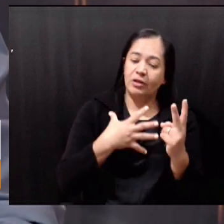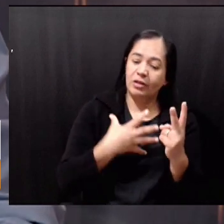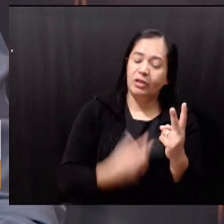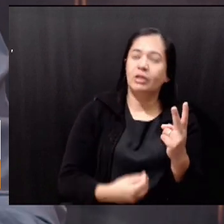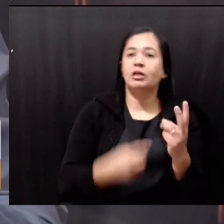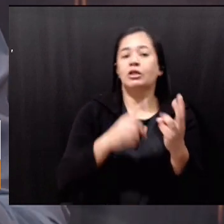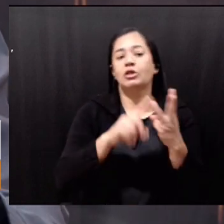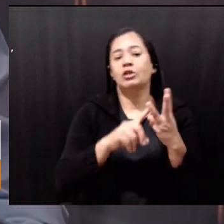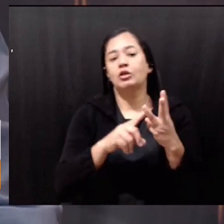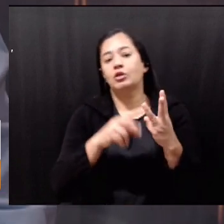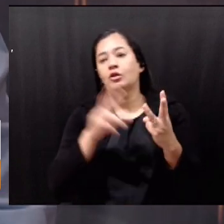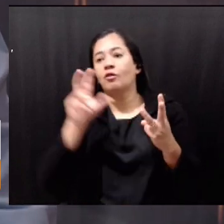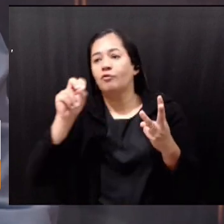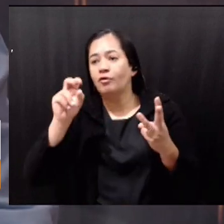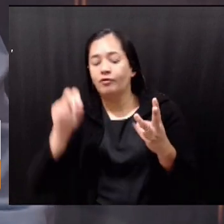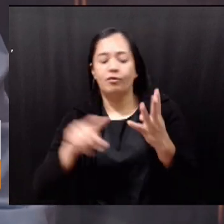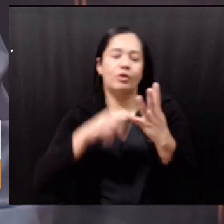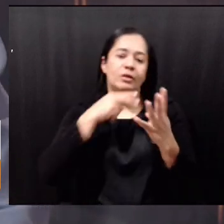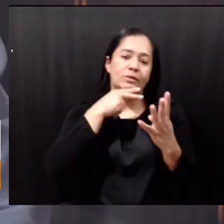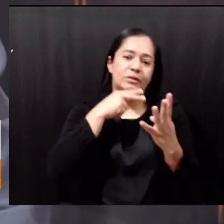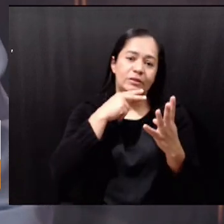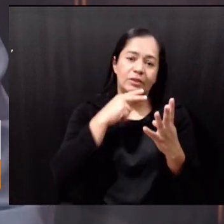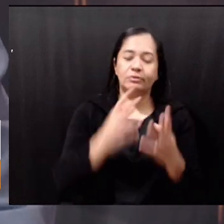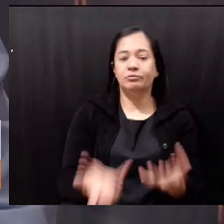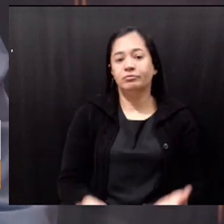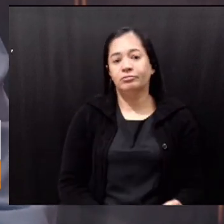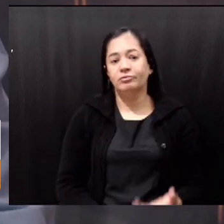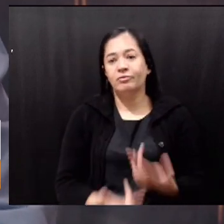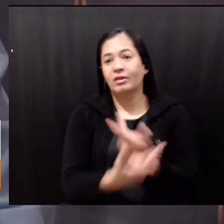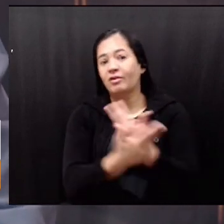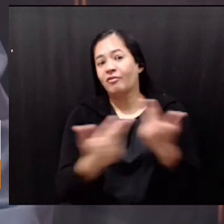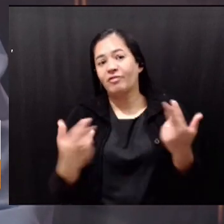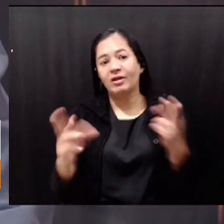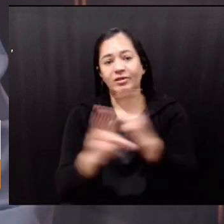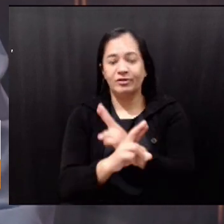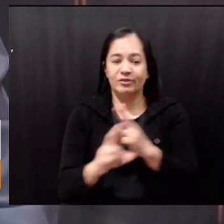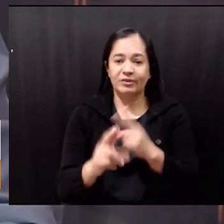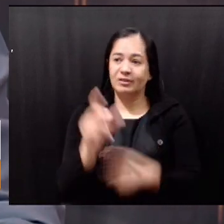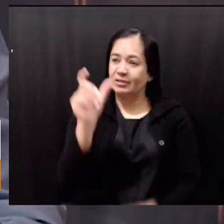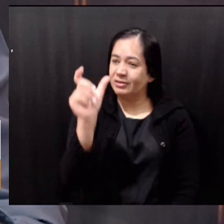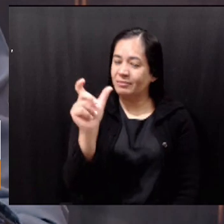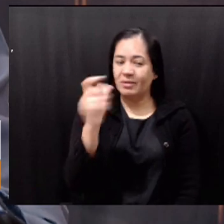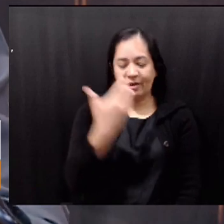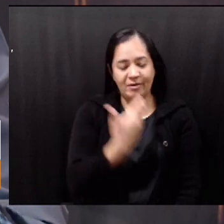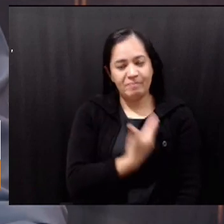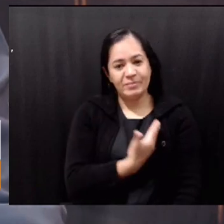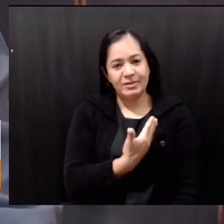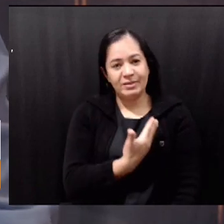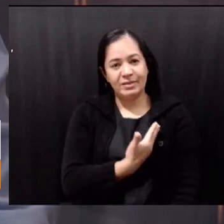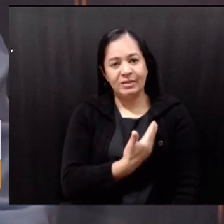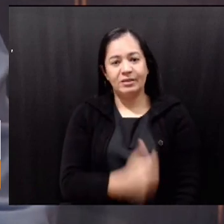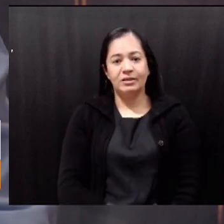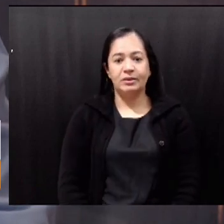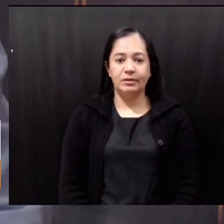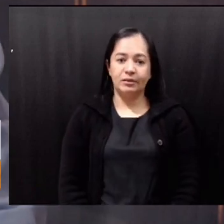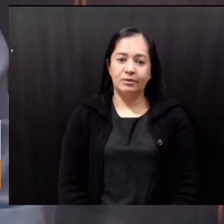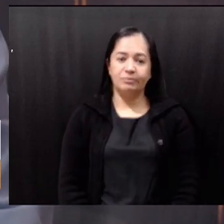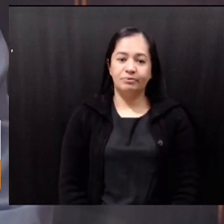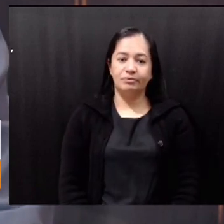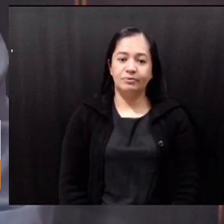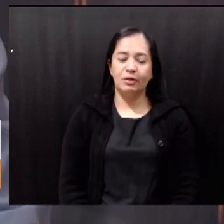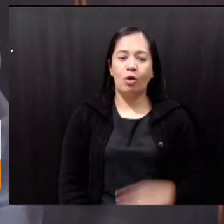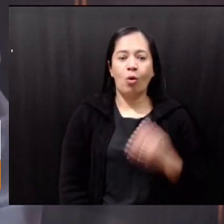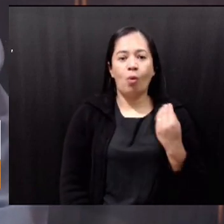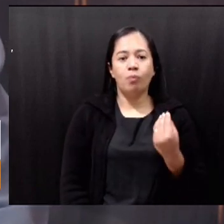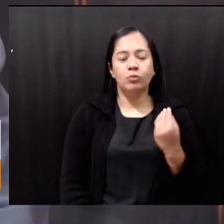né. Então, assim, são várias nuances dessa palavra aí, né, amizade. Então, como que a gente precisa